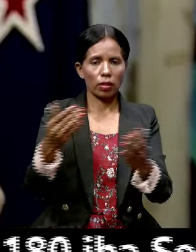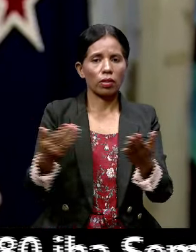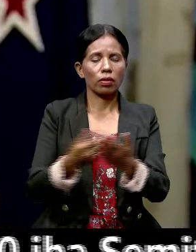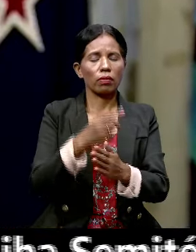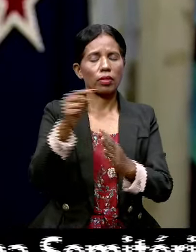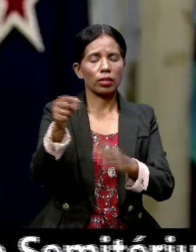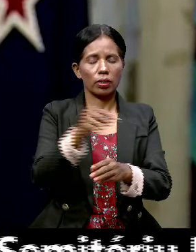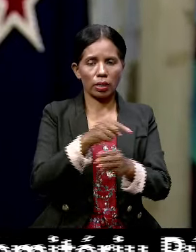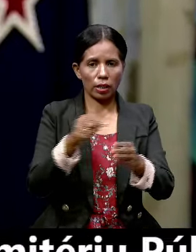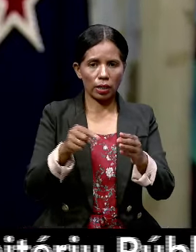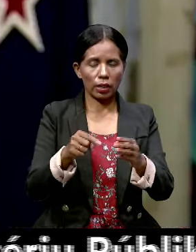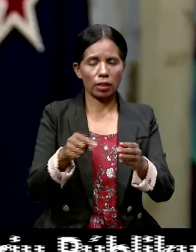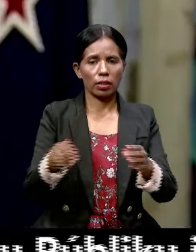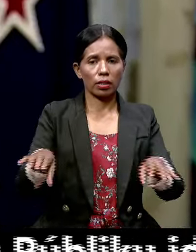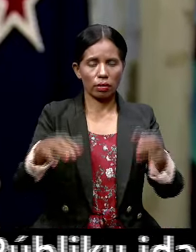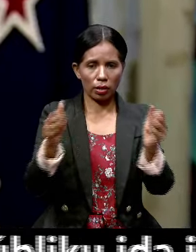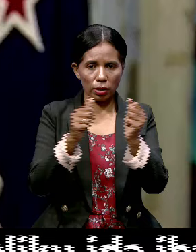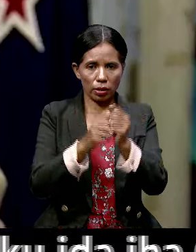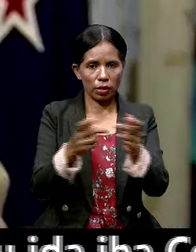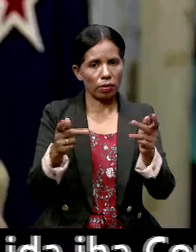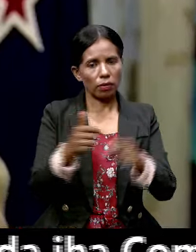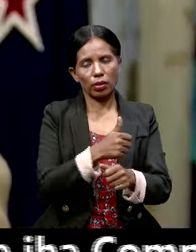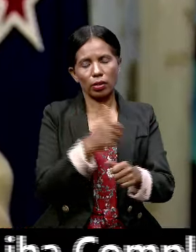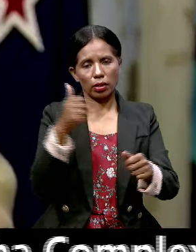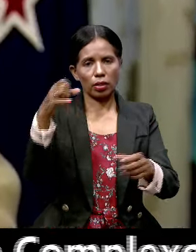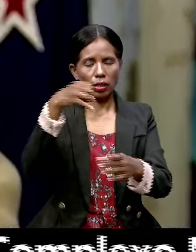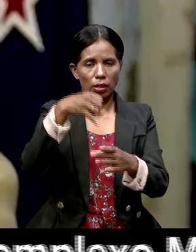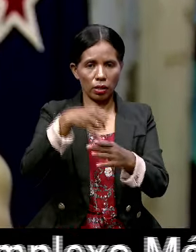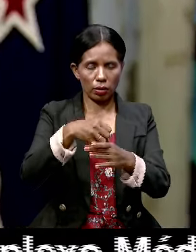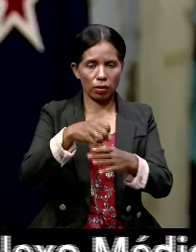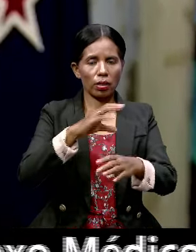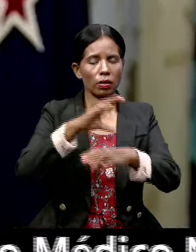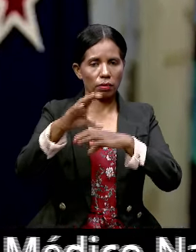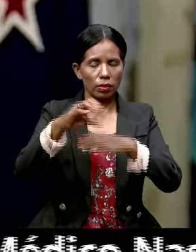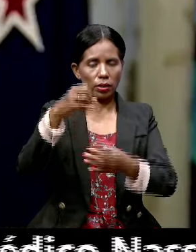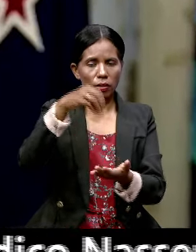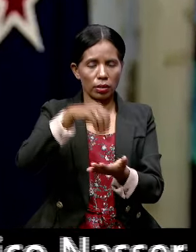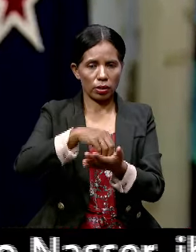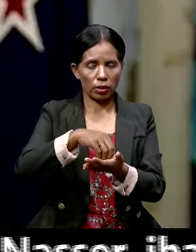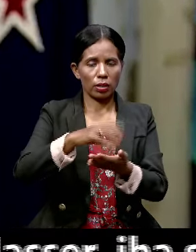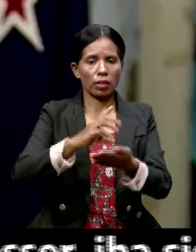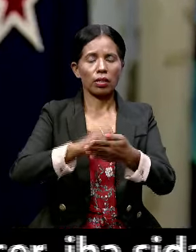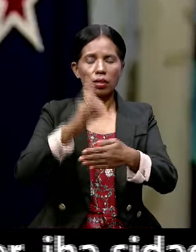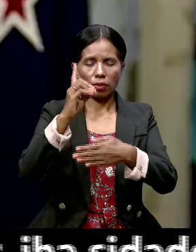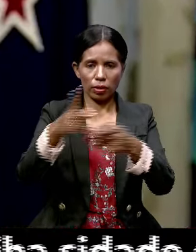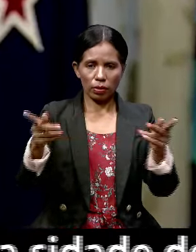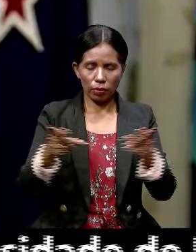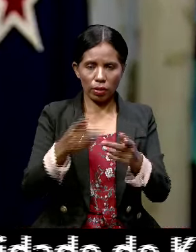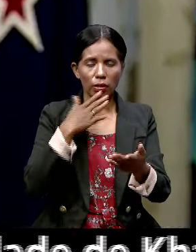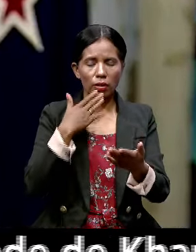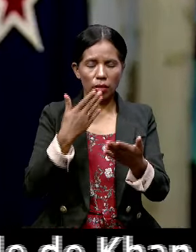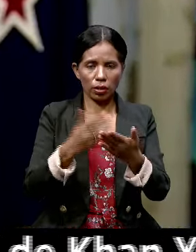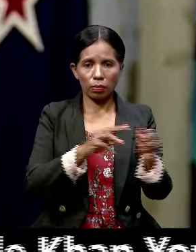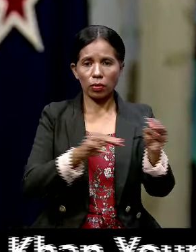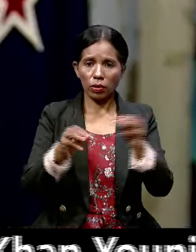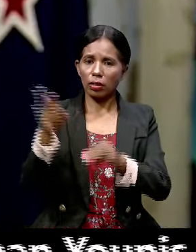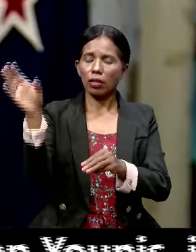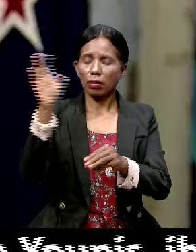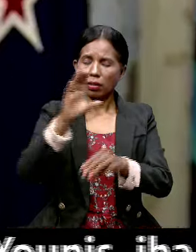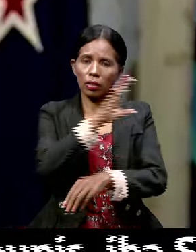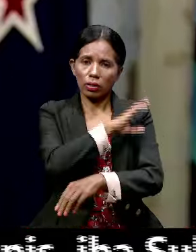besi glutang no kolabora ia are oiwin inclui comércio, investimento, defesa, ambiente, mudanza klimatika,